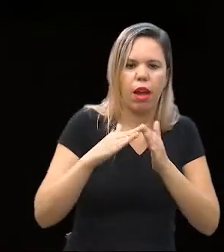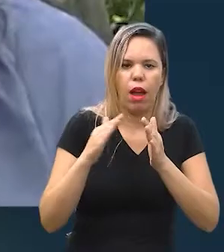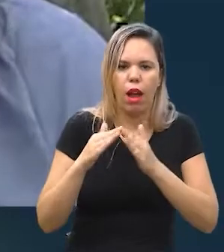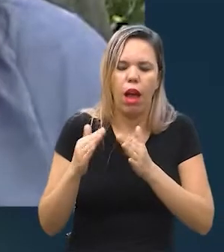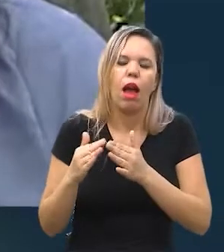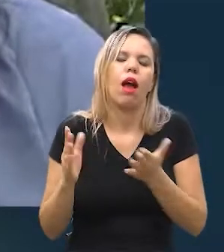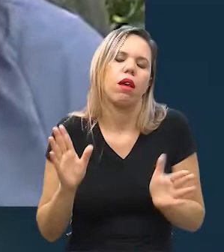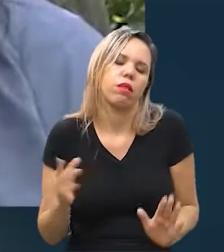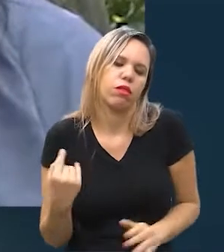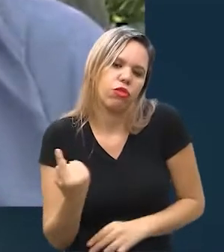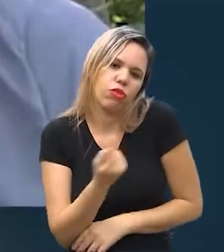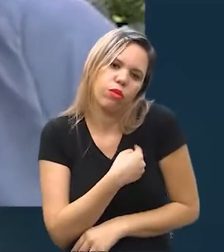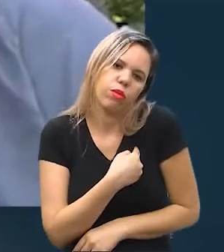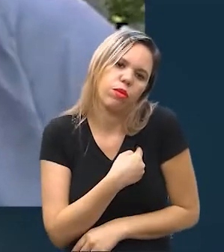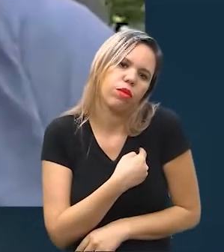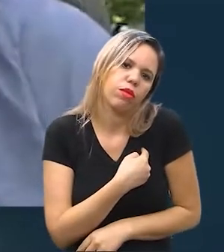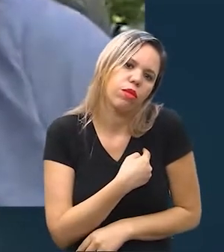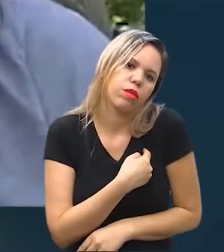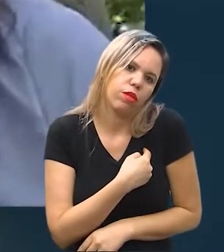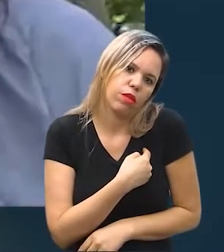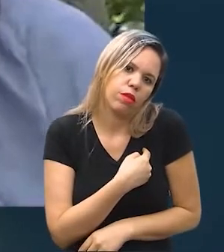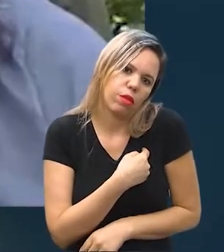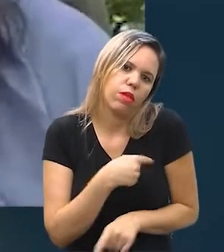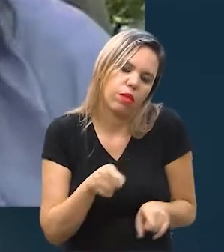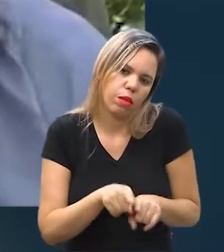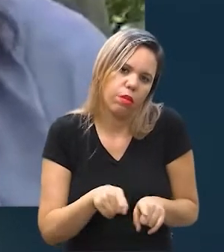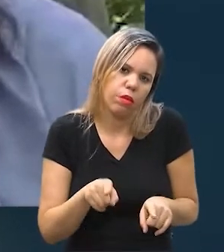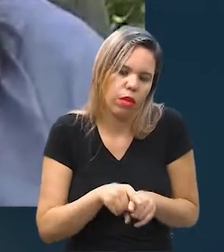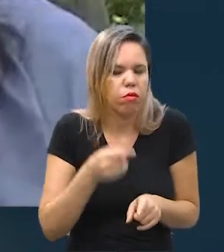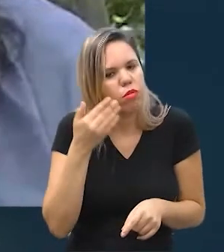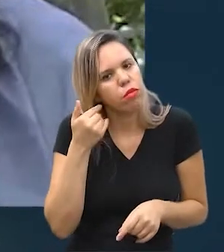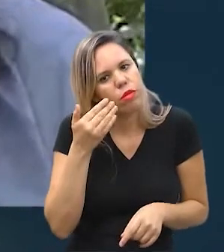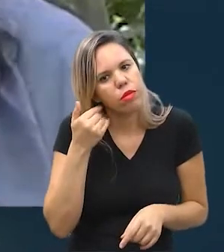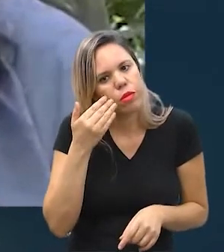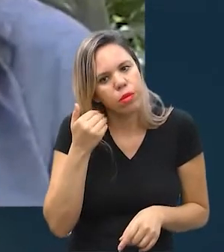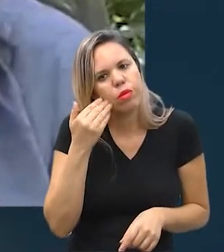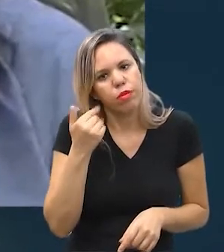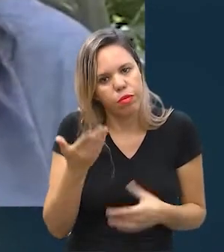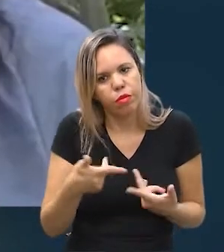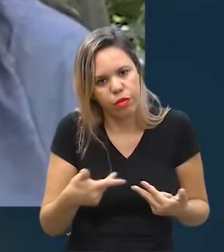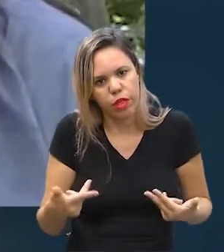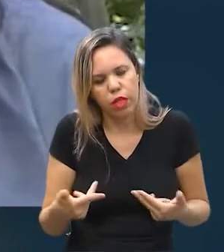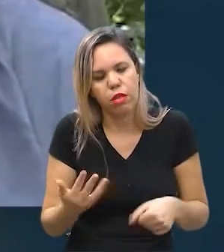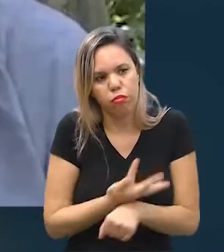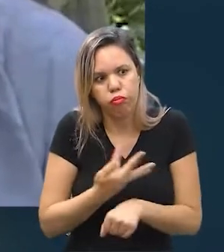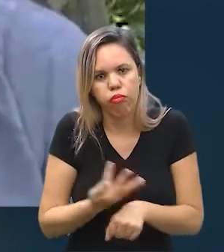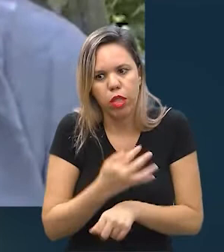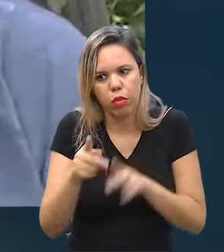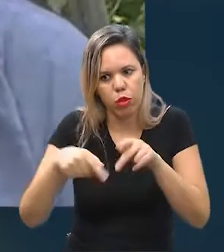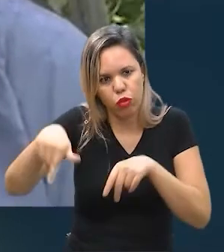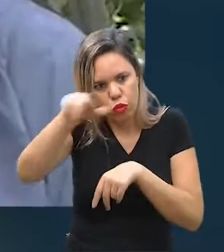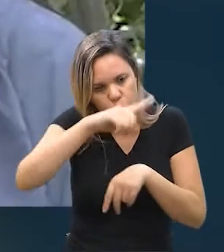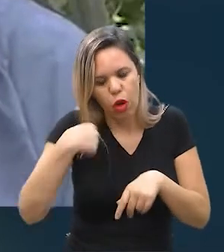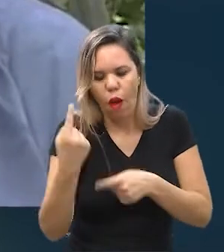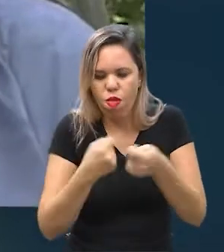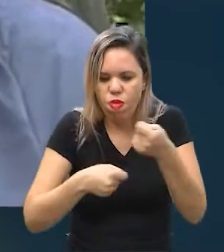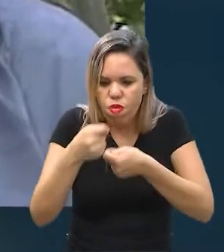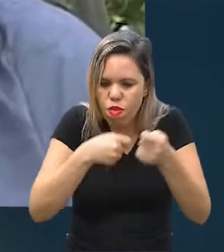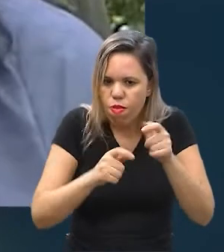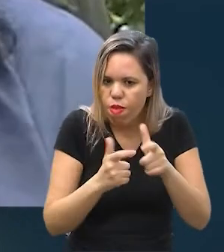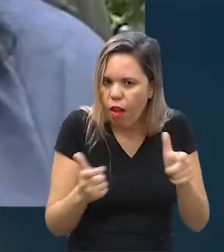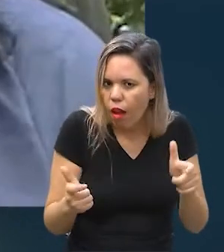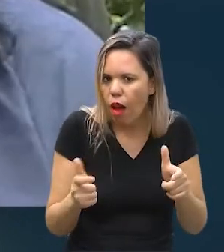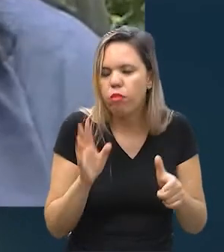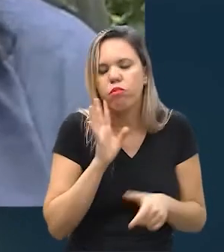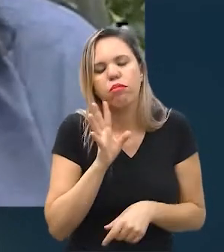Então, a gente acabou que meio que aproveitando esta situação para o nosso negócio crescer. E